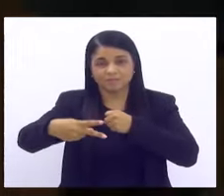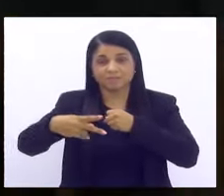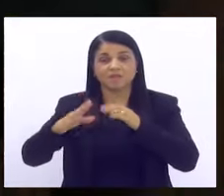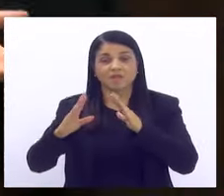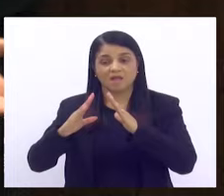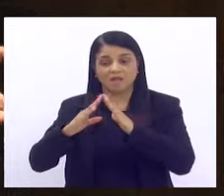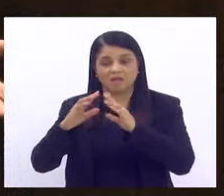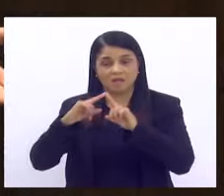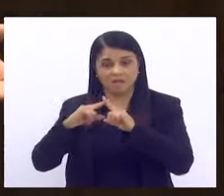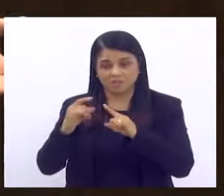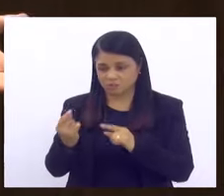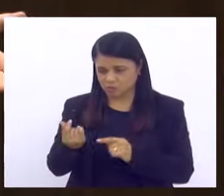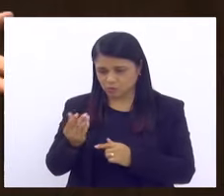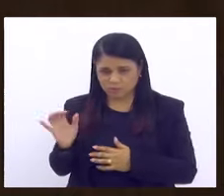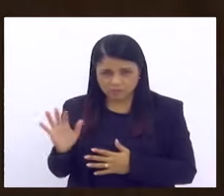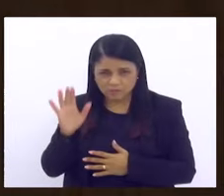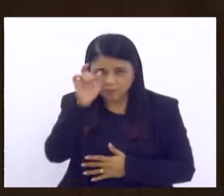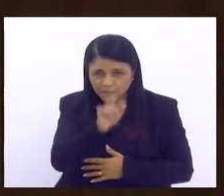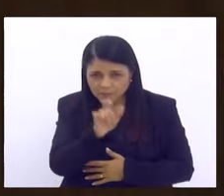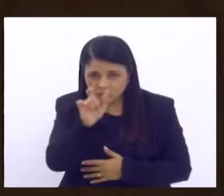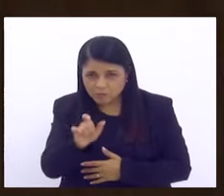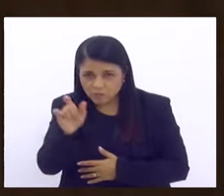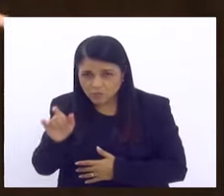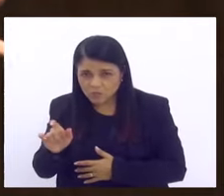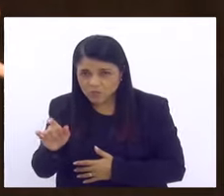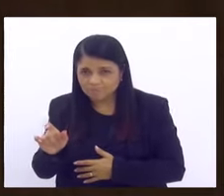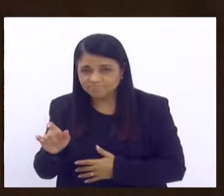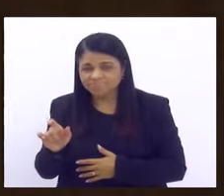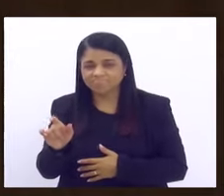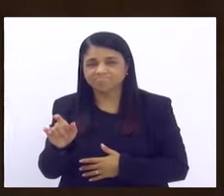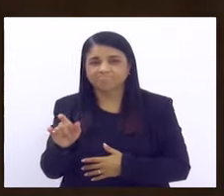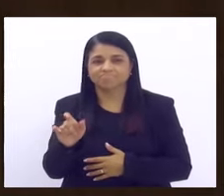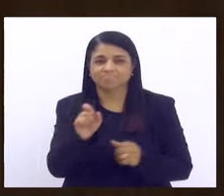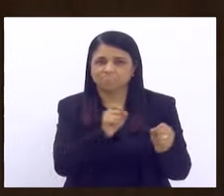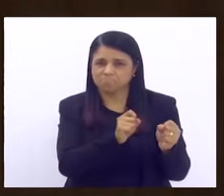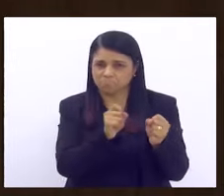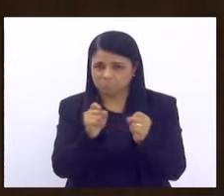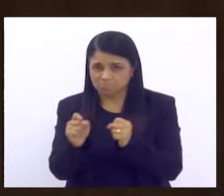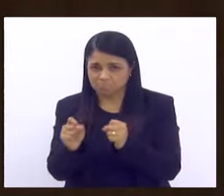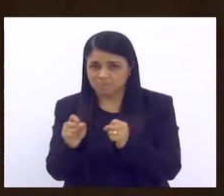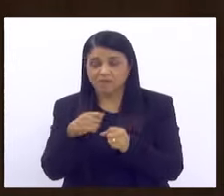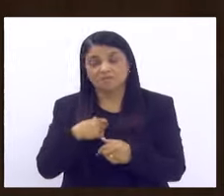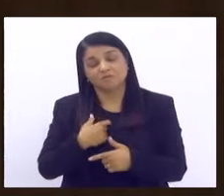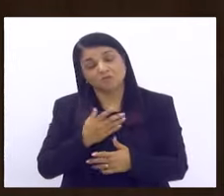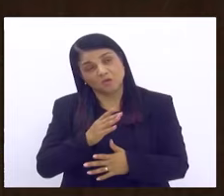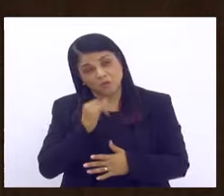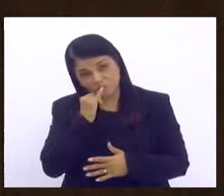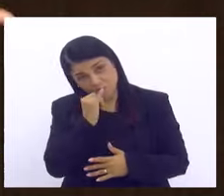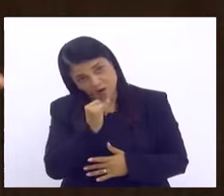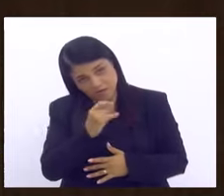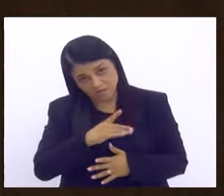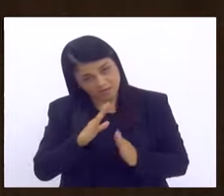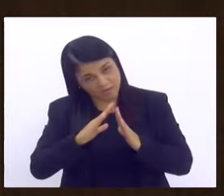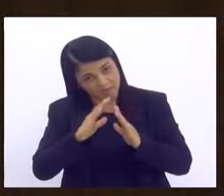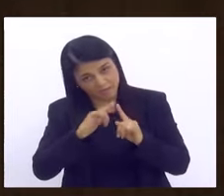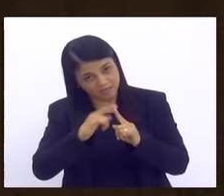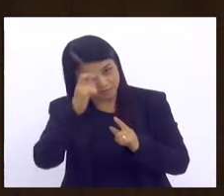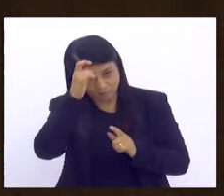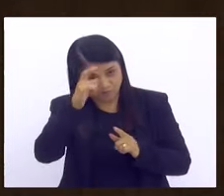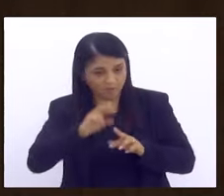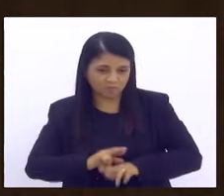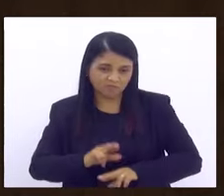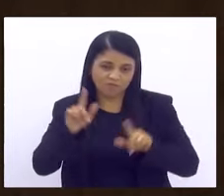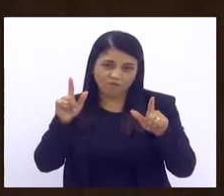ricos e dos poderosos, não diria a Vossa Excelência que é a igreja dos infernos, mas não é a igreja dos